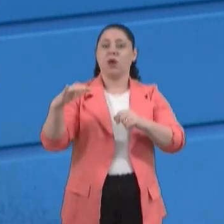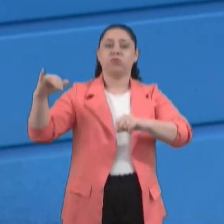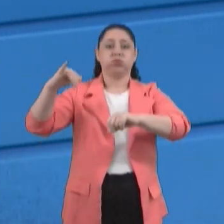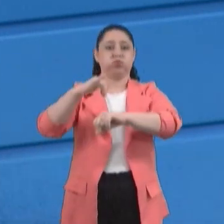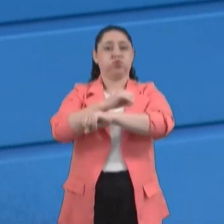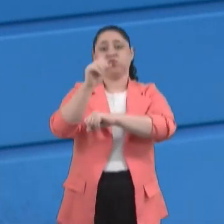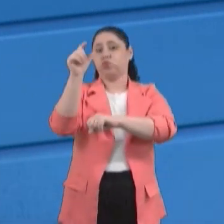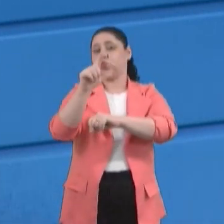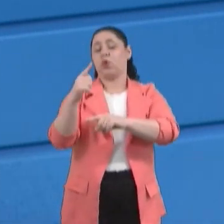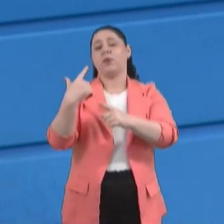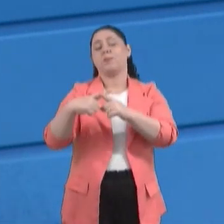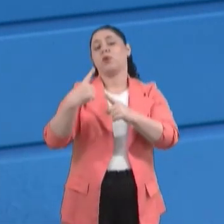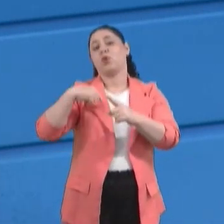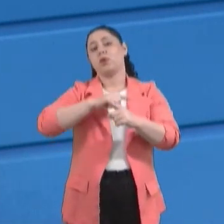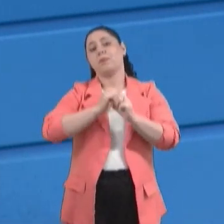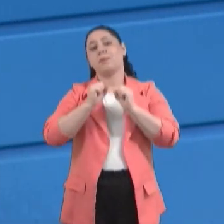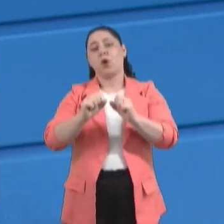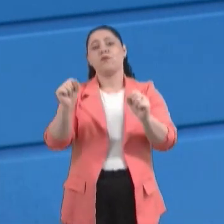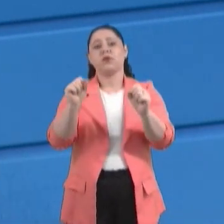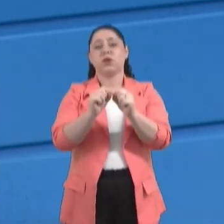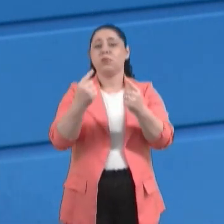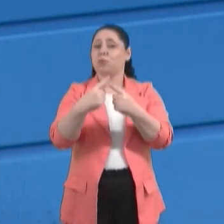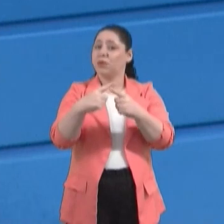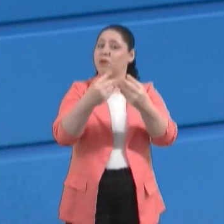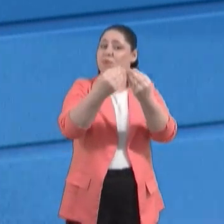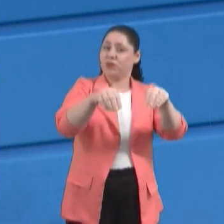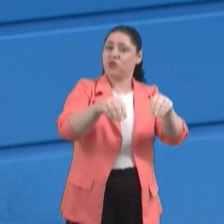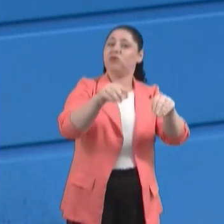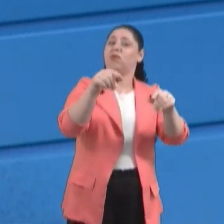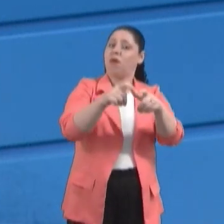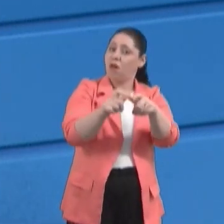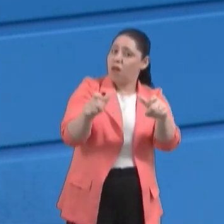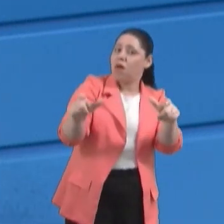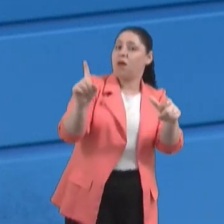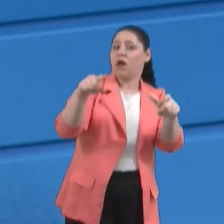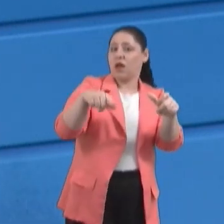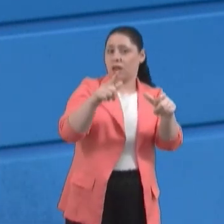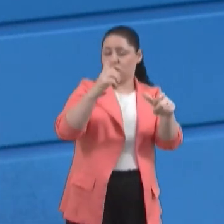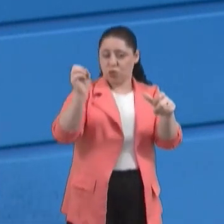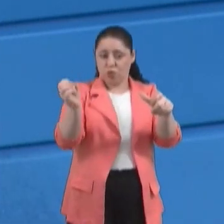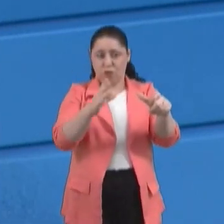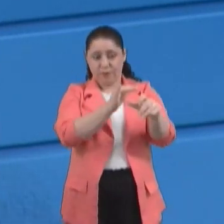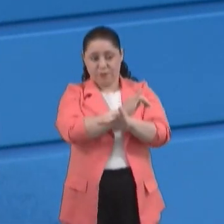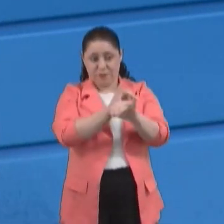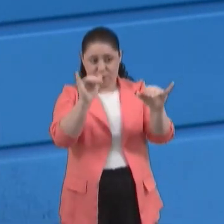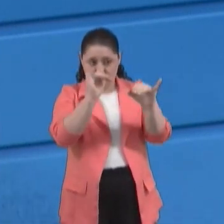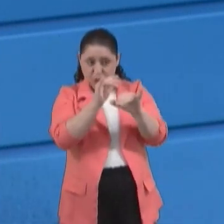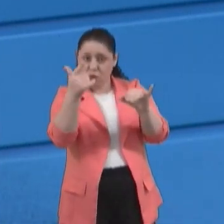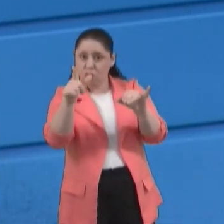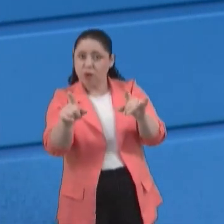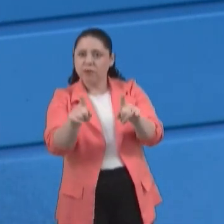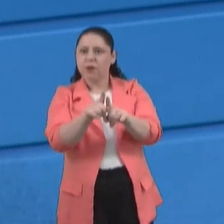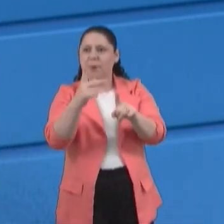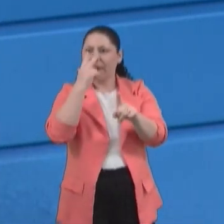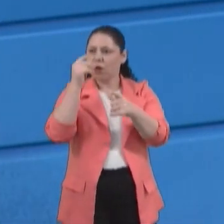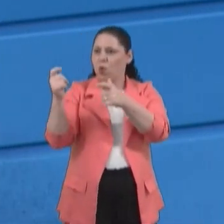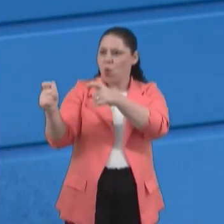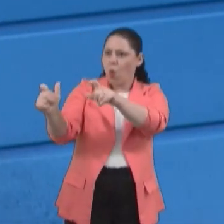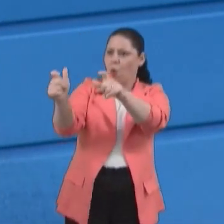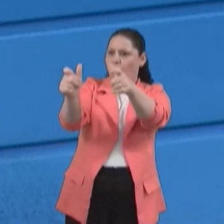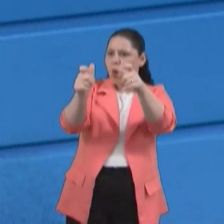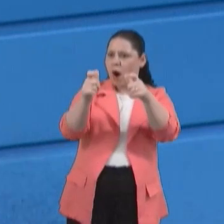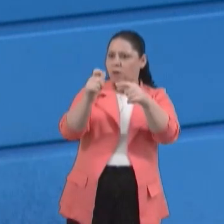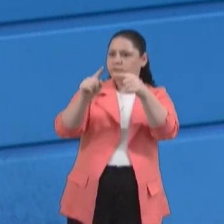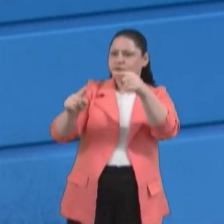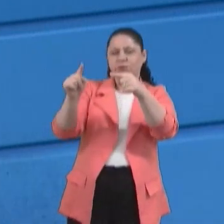pela Azul Linhas Aéreas e o que nós podemos fazer, porque o prejuízo vai ser muito grande e tem informações de novas linhas que vão